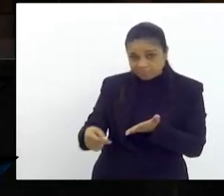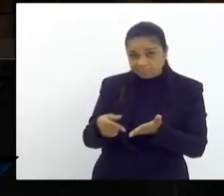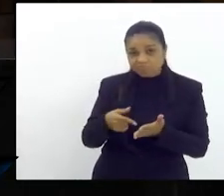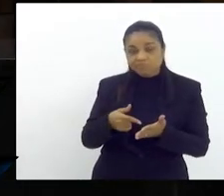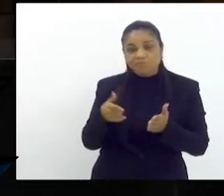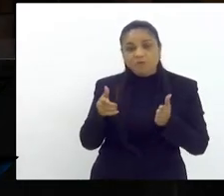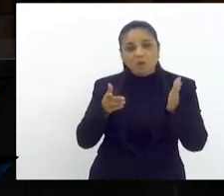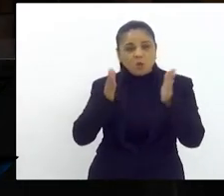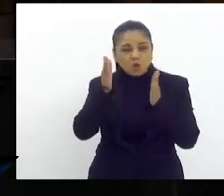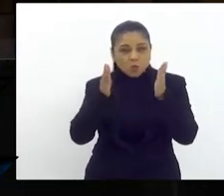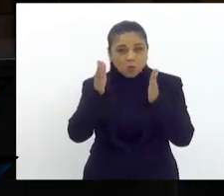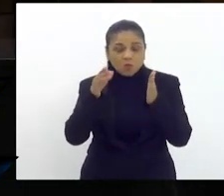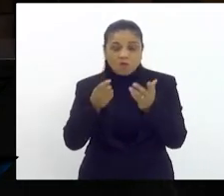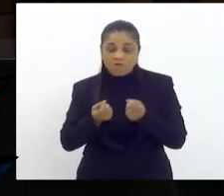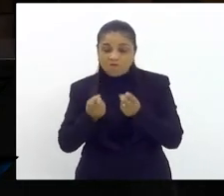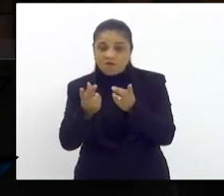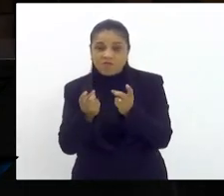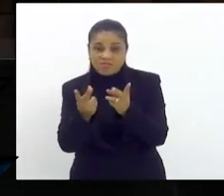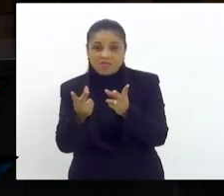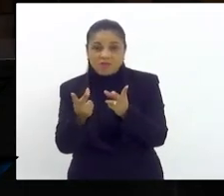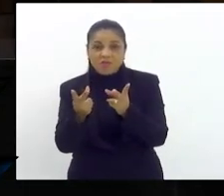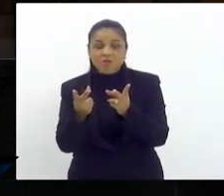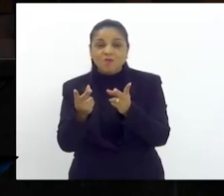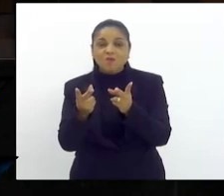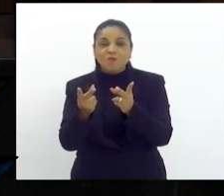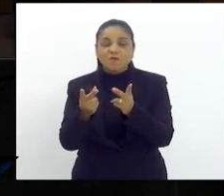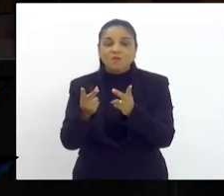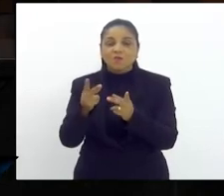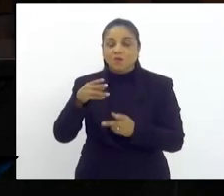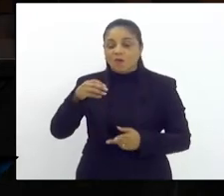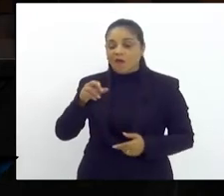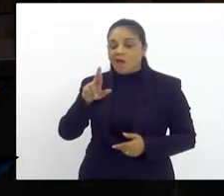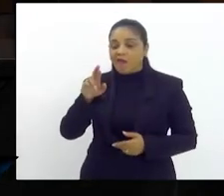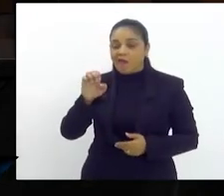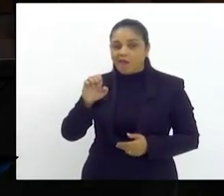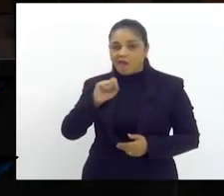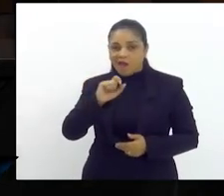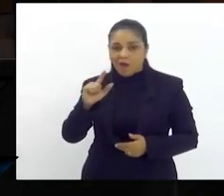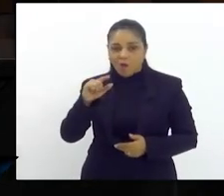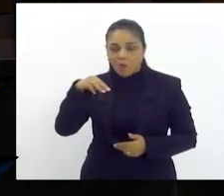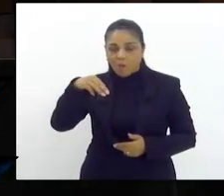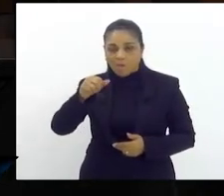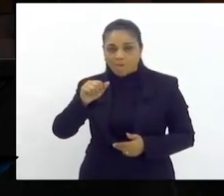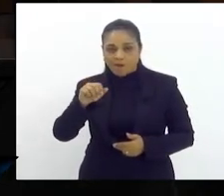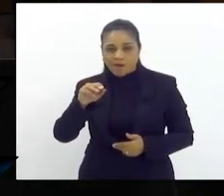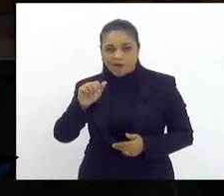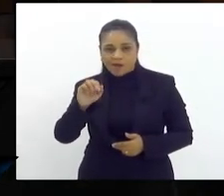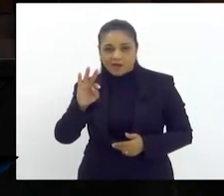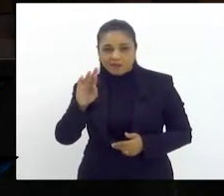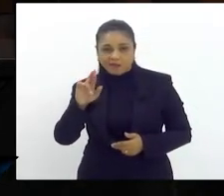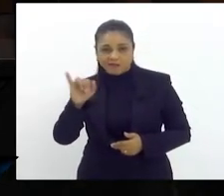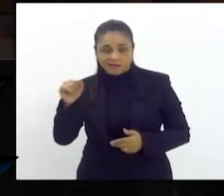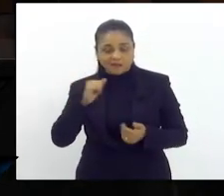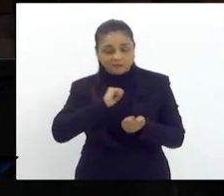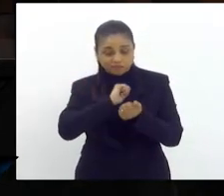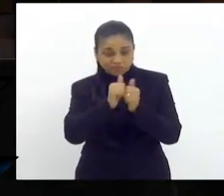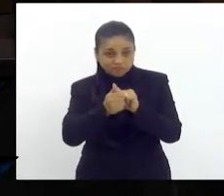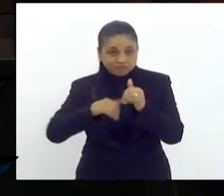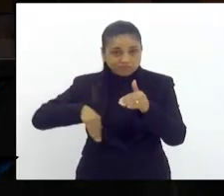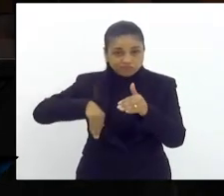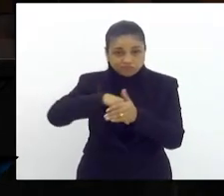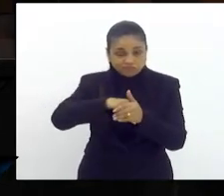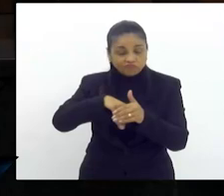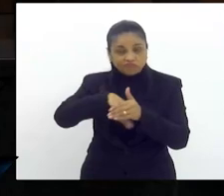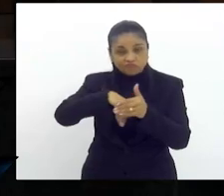tempo foi vendido para o Real Madrid onde joga atualmente e também atua